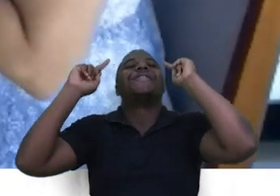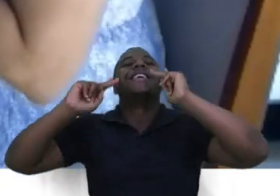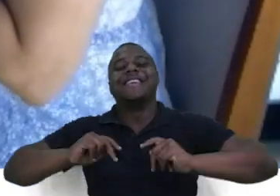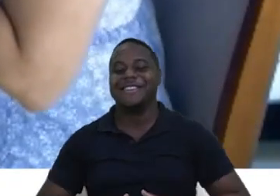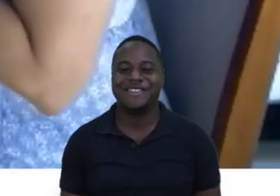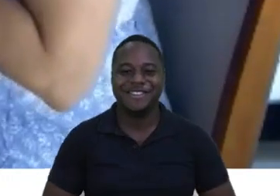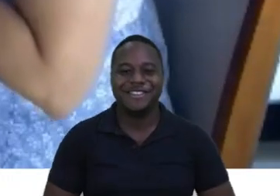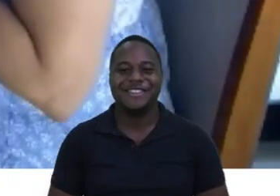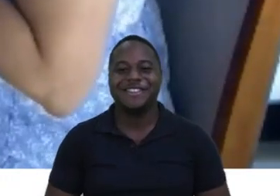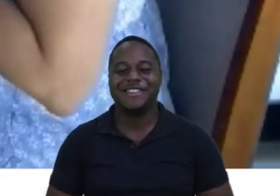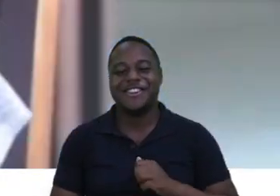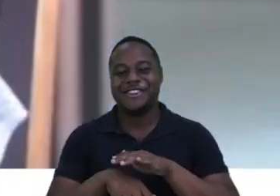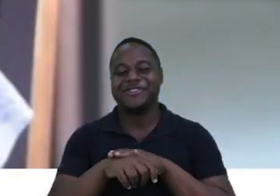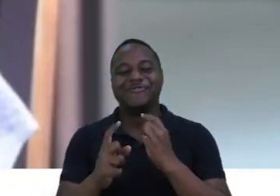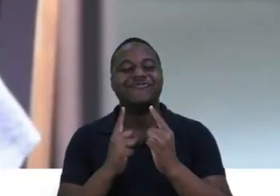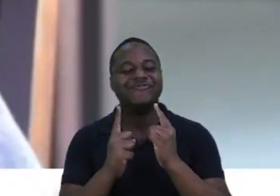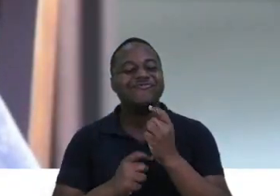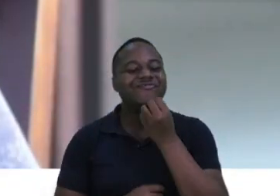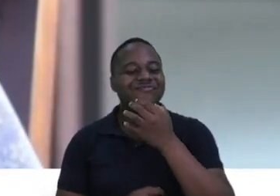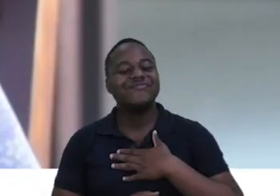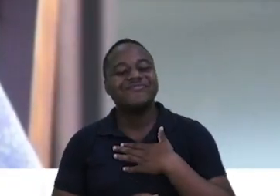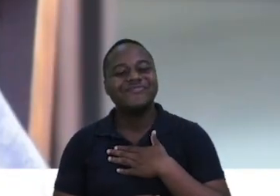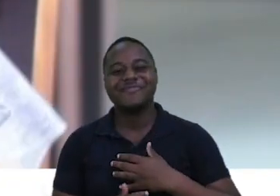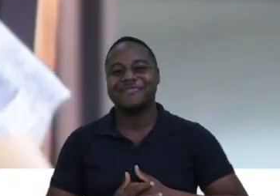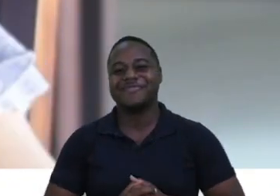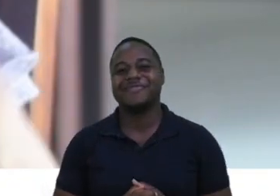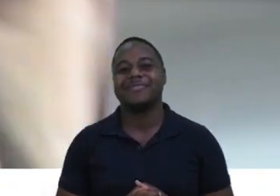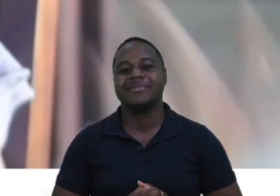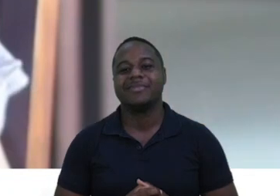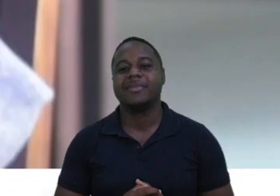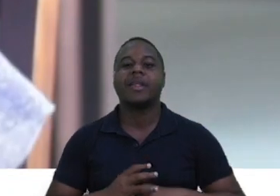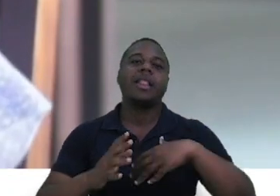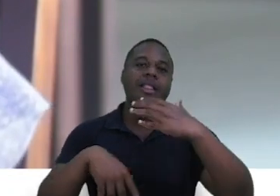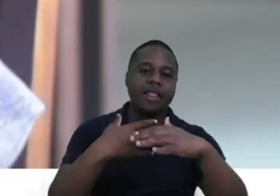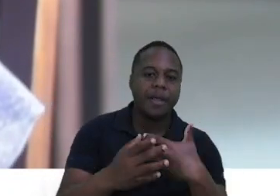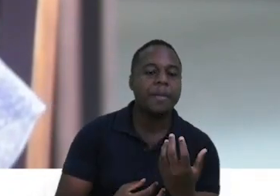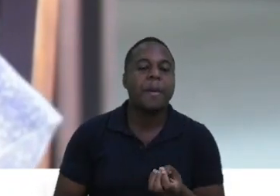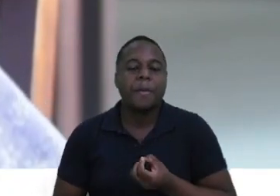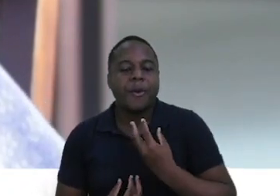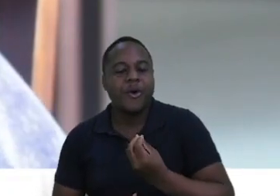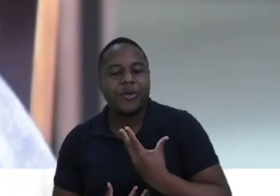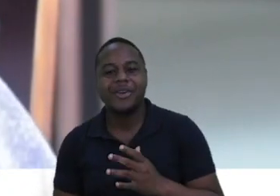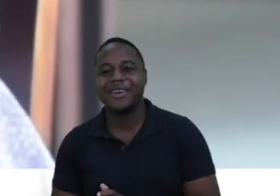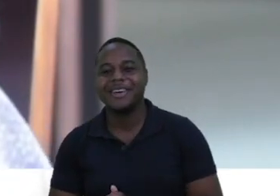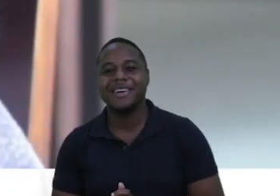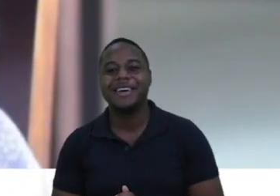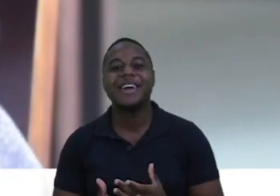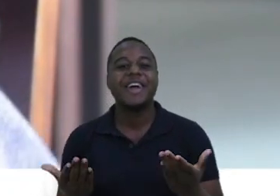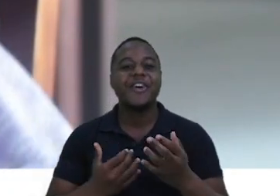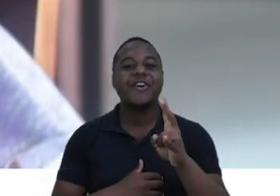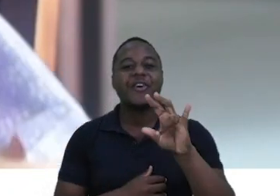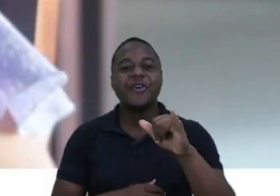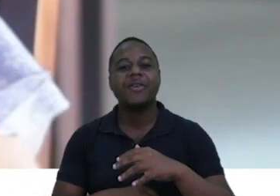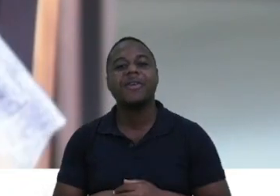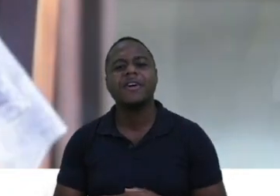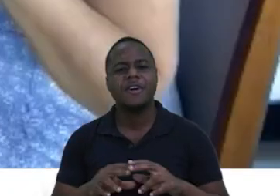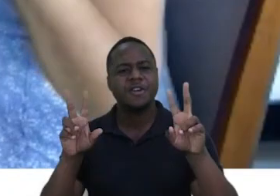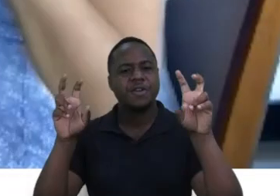neurônios. Ai, que bate-papo gostoso. Sim. Bom, depois de tanta poesia, né? A gente agora vai falar sobre